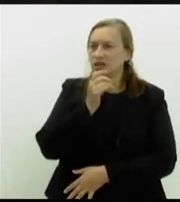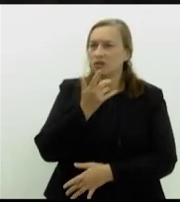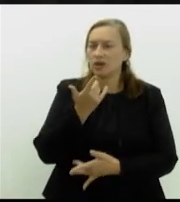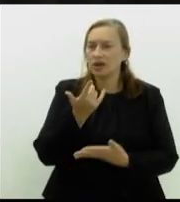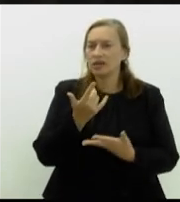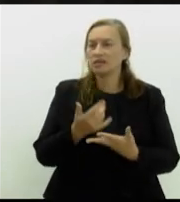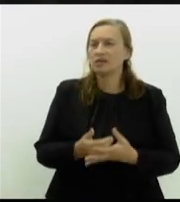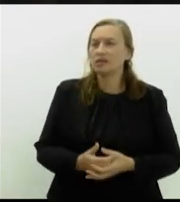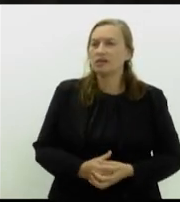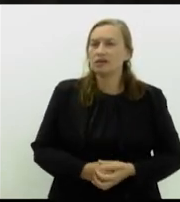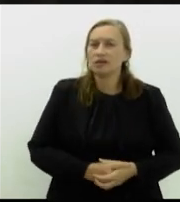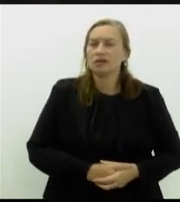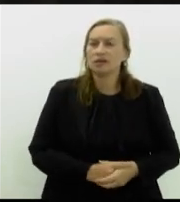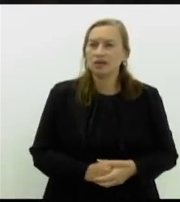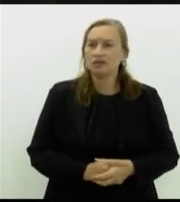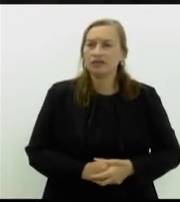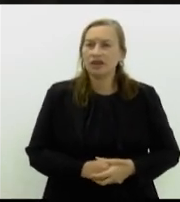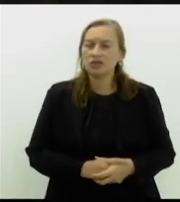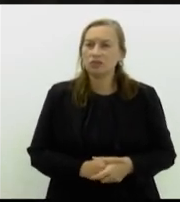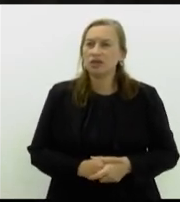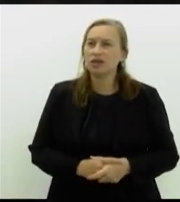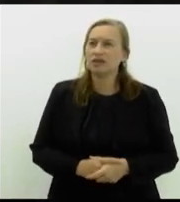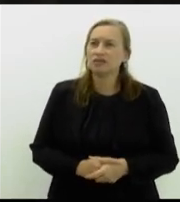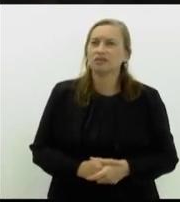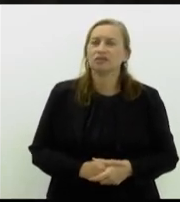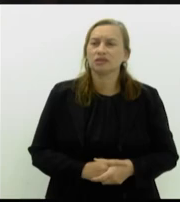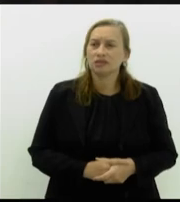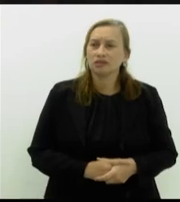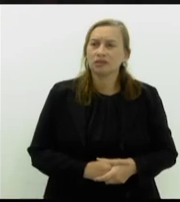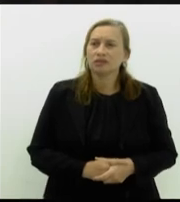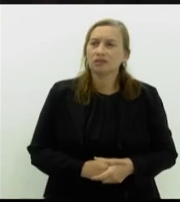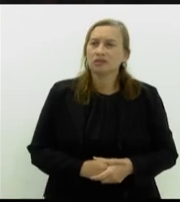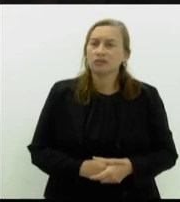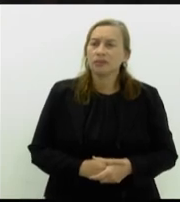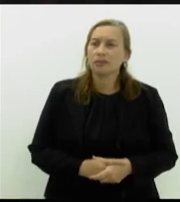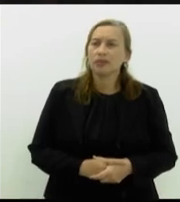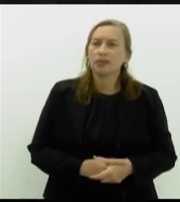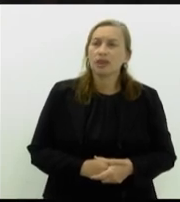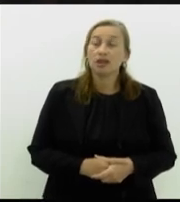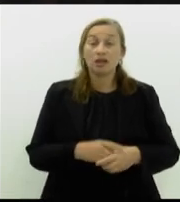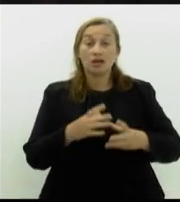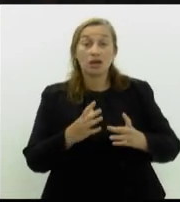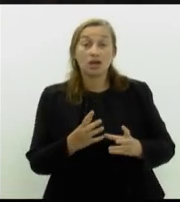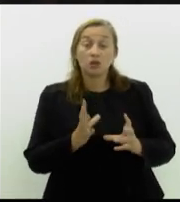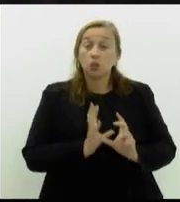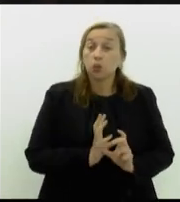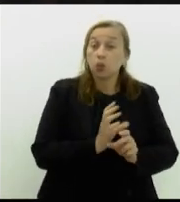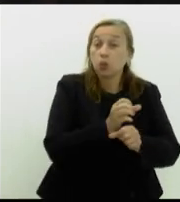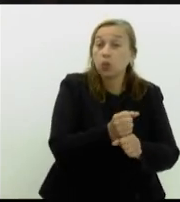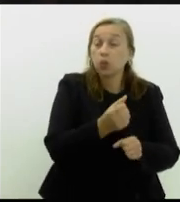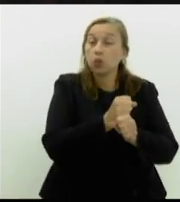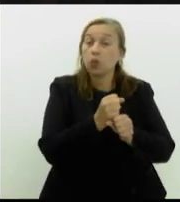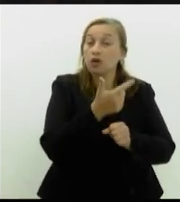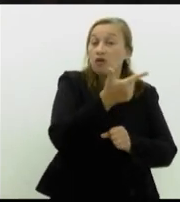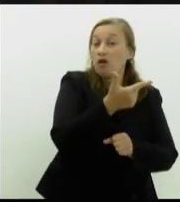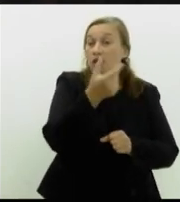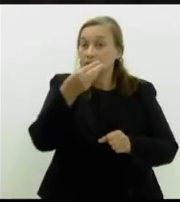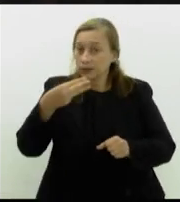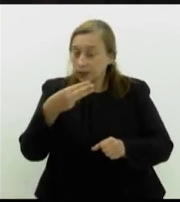Mas, dito isso, senhor presidente, nessas contas de 23,